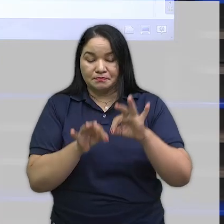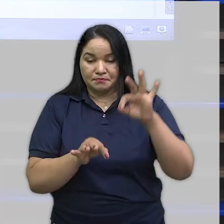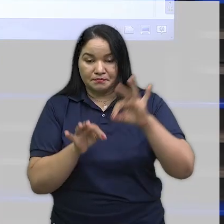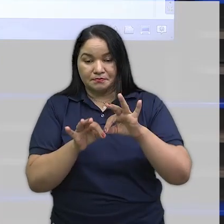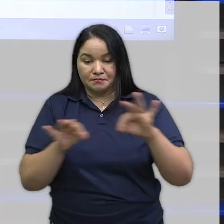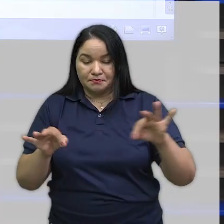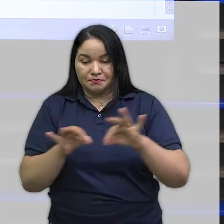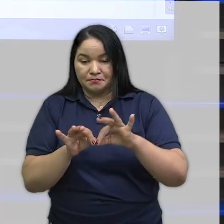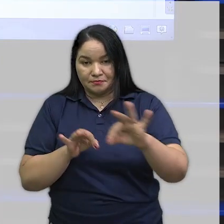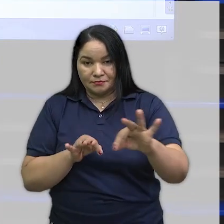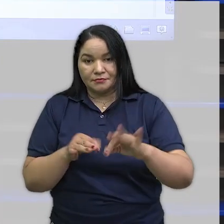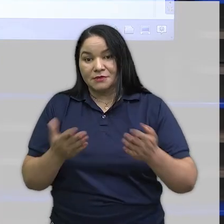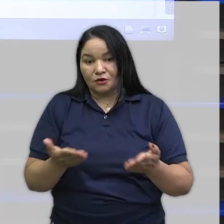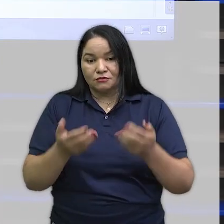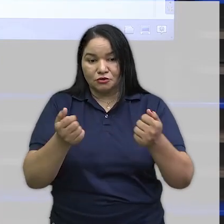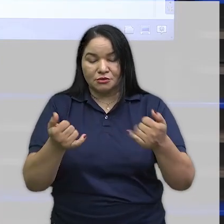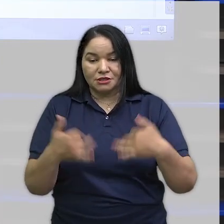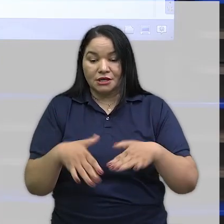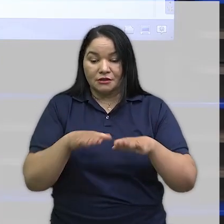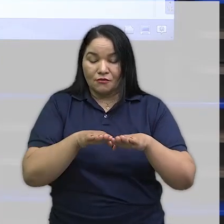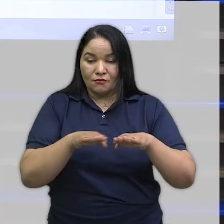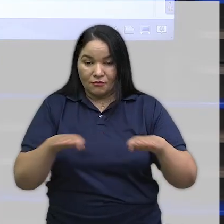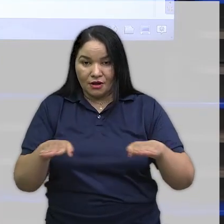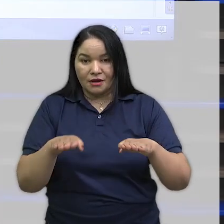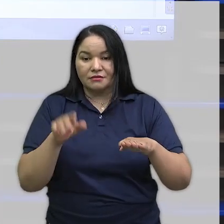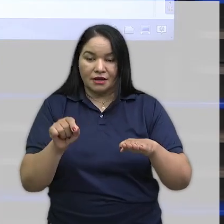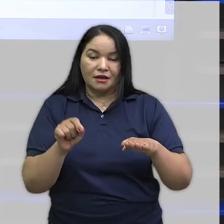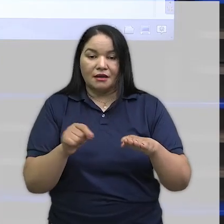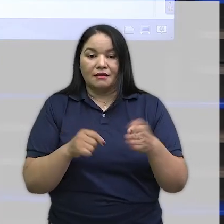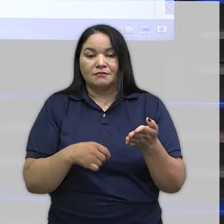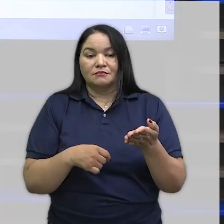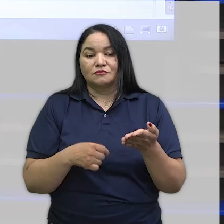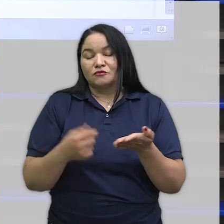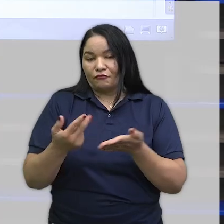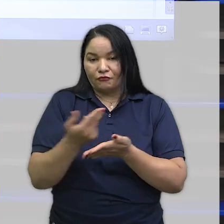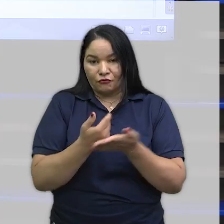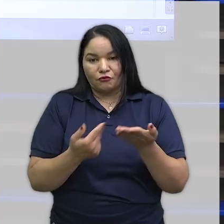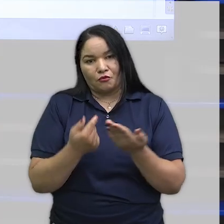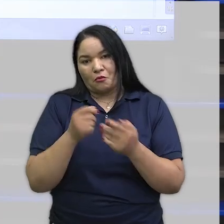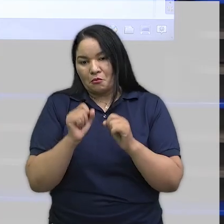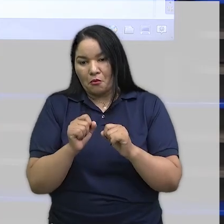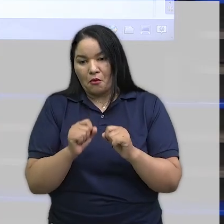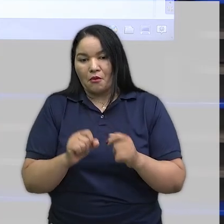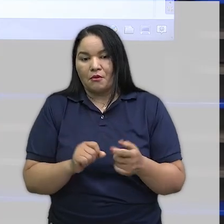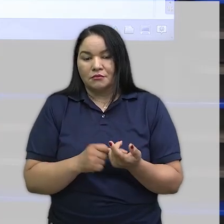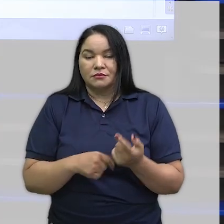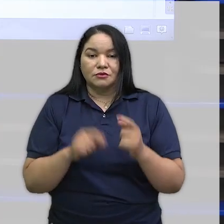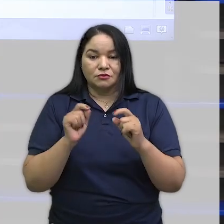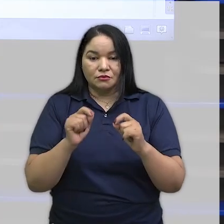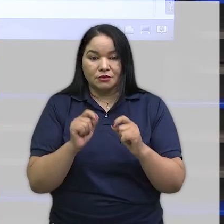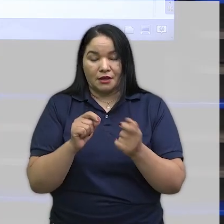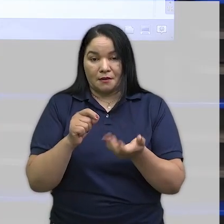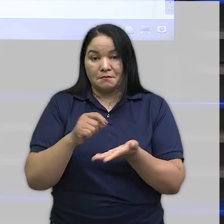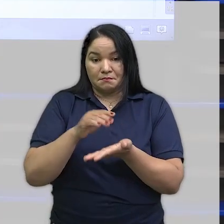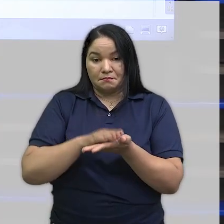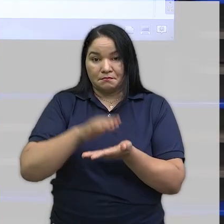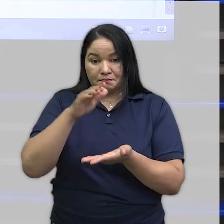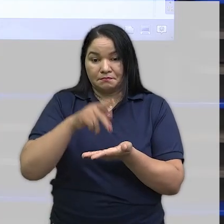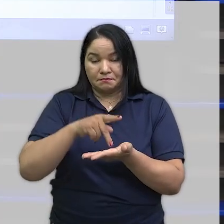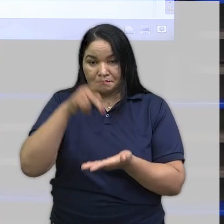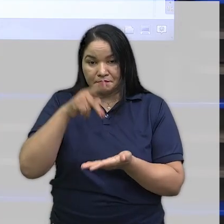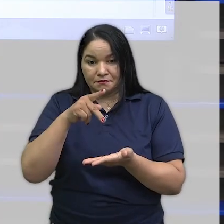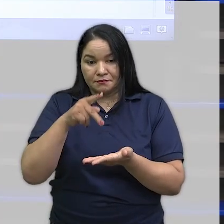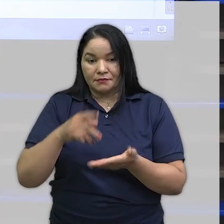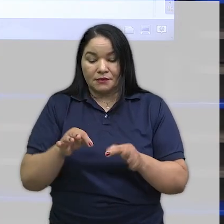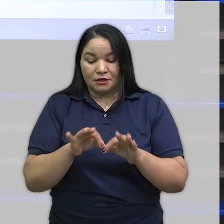3 dimensões, tá? Então, quando eu falo de área, eu estou trabalhando a superfície de uma figura, de um